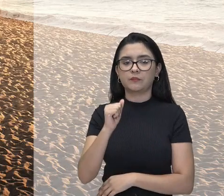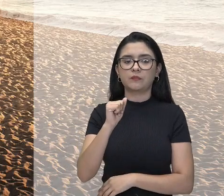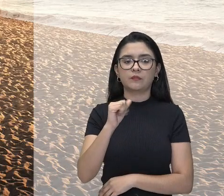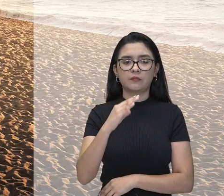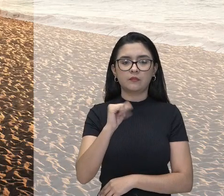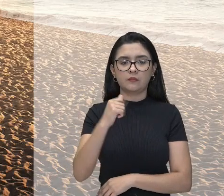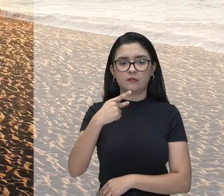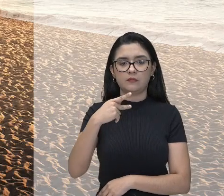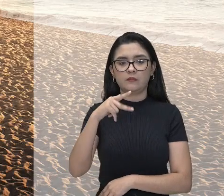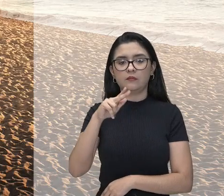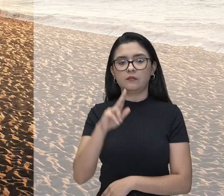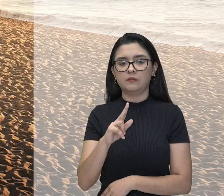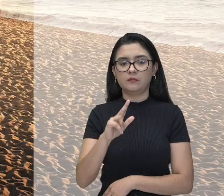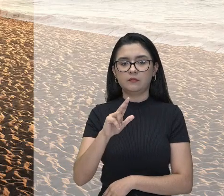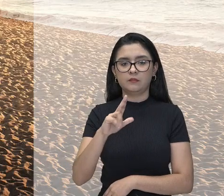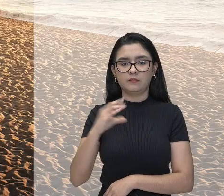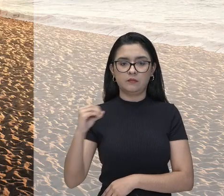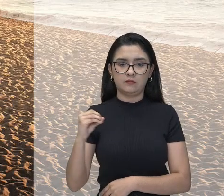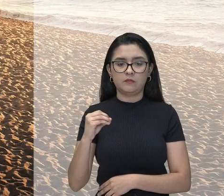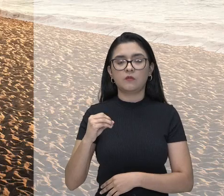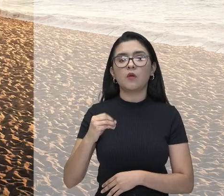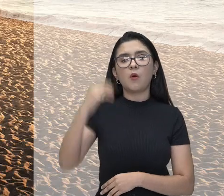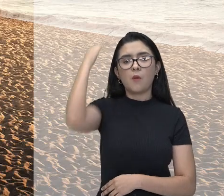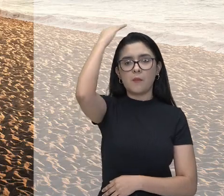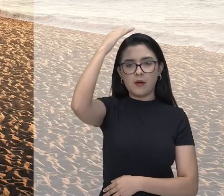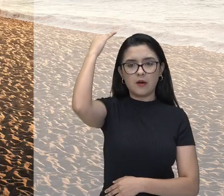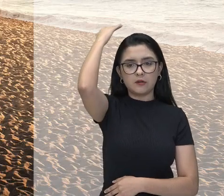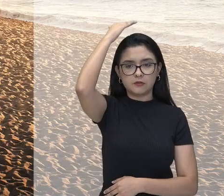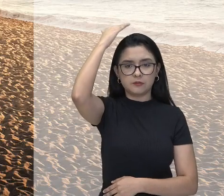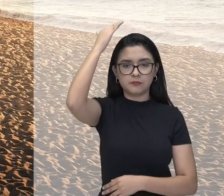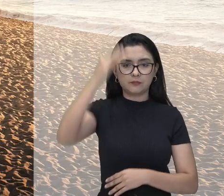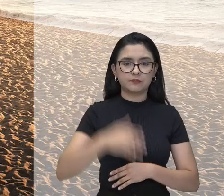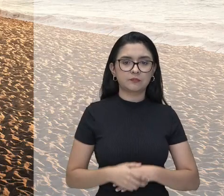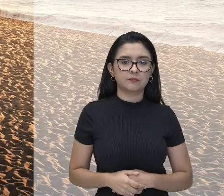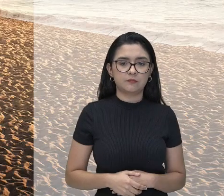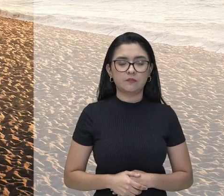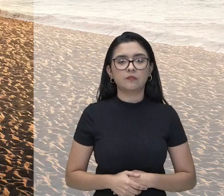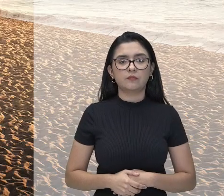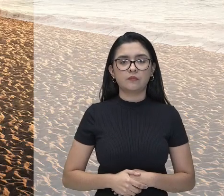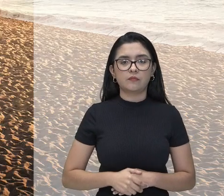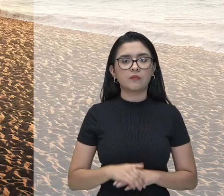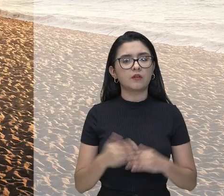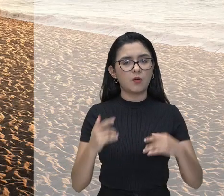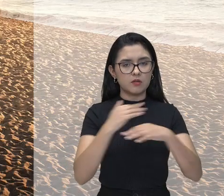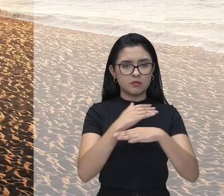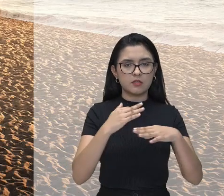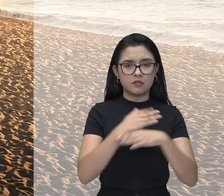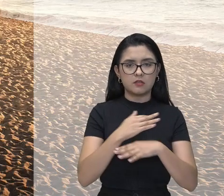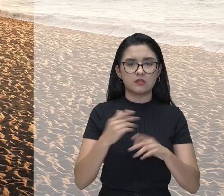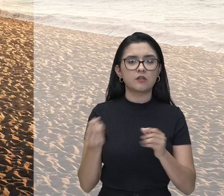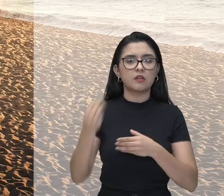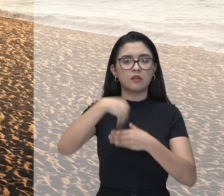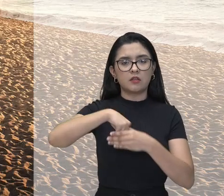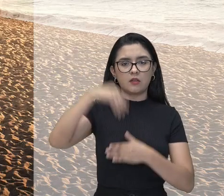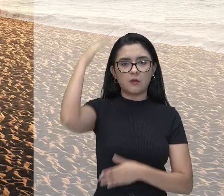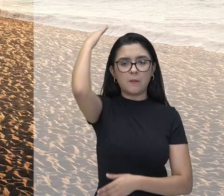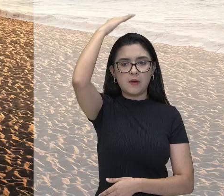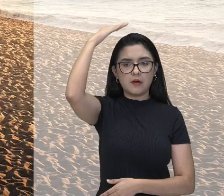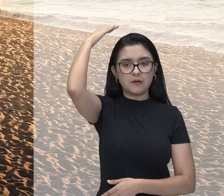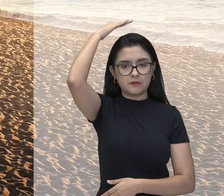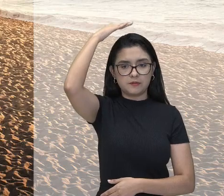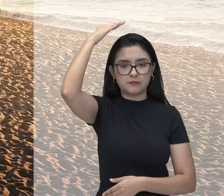Acapulco, México. A cidade de Acapulco, pessoal, fica no México, né? E aí nós falamos